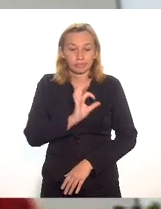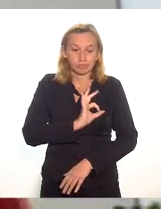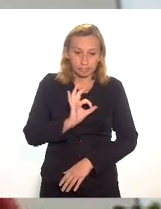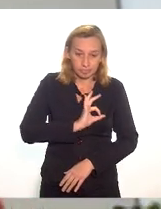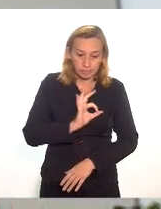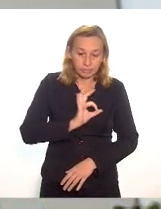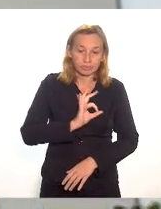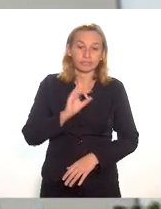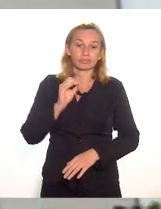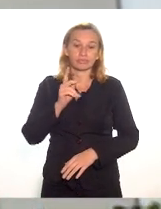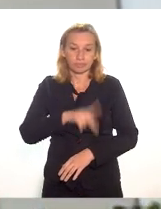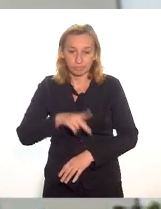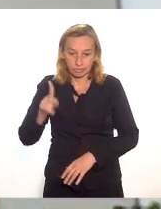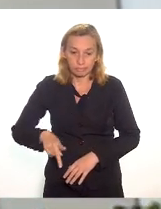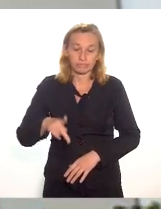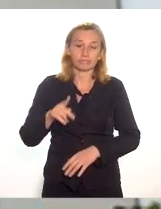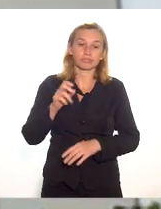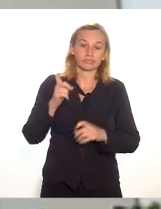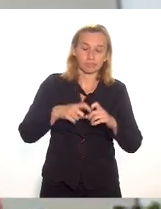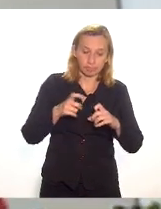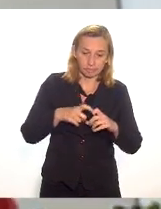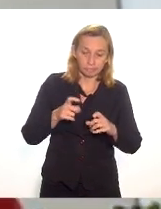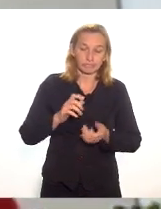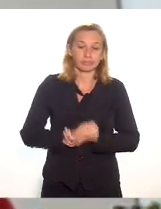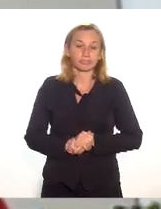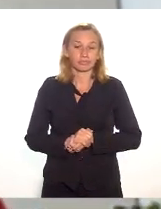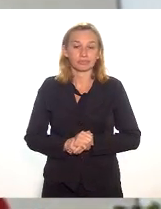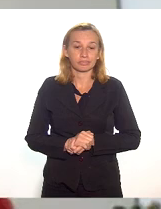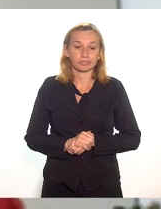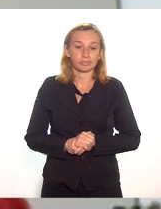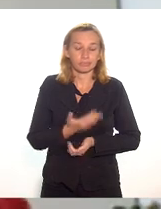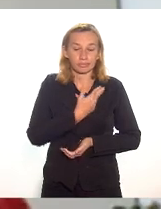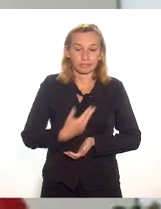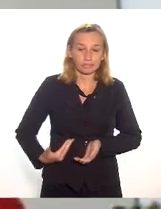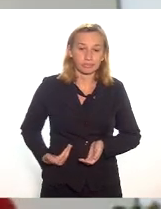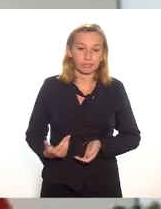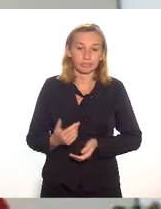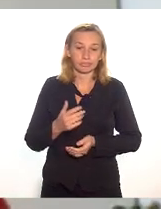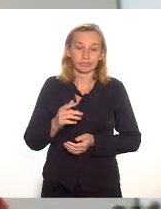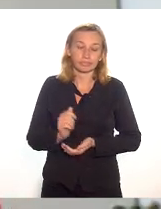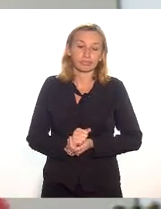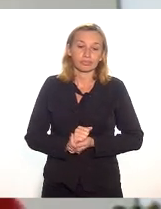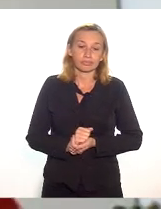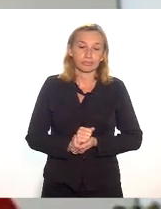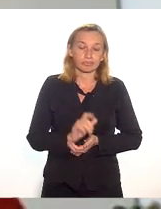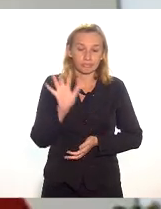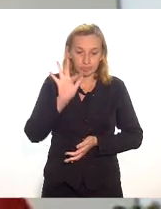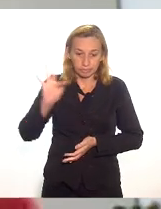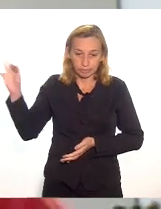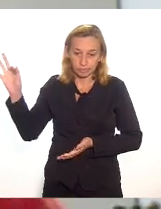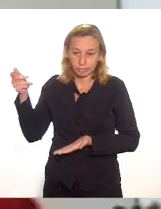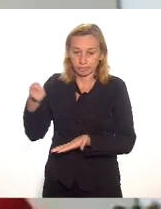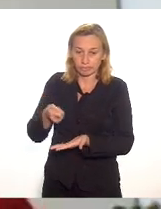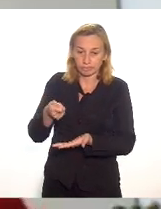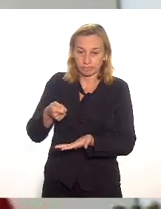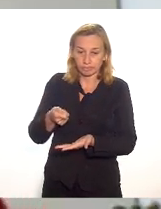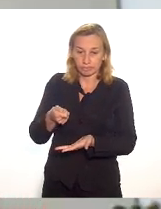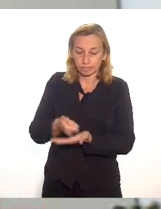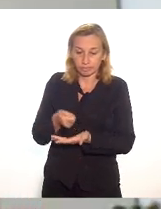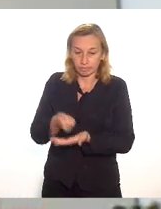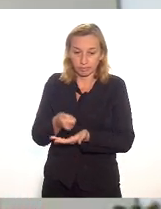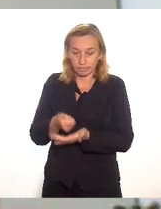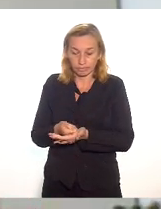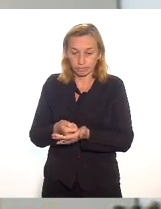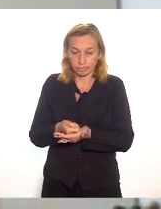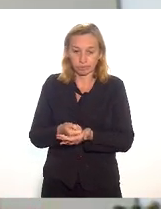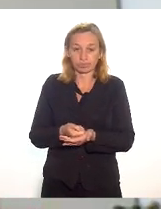para médicos. Quando o governo federal tenta impor medidas que podem simplesmente paralisar o Estado